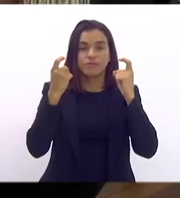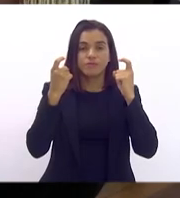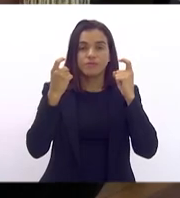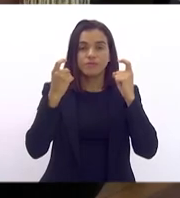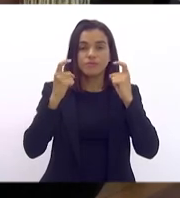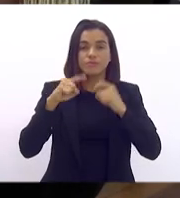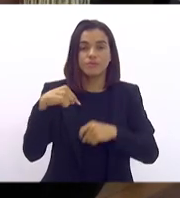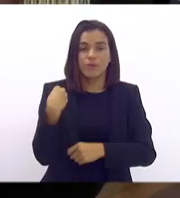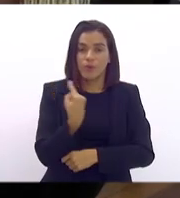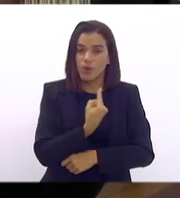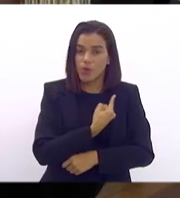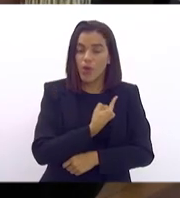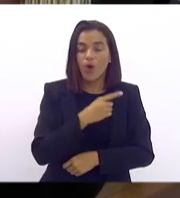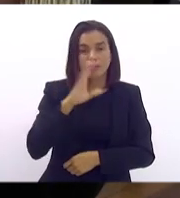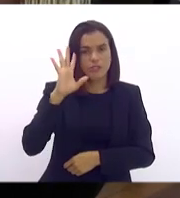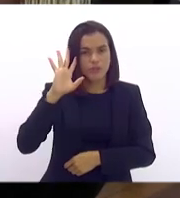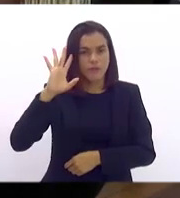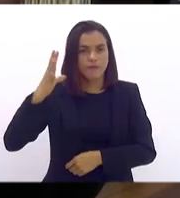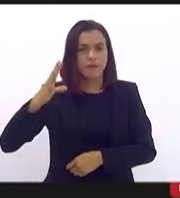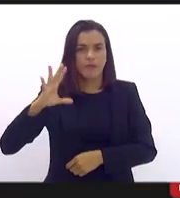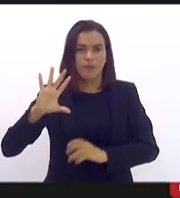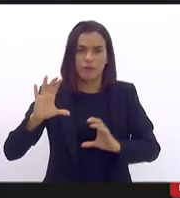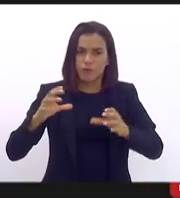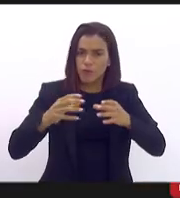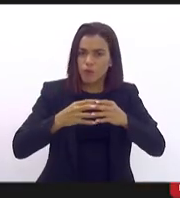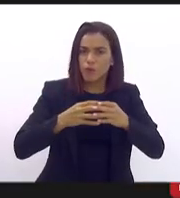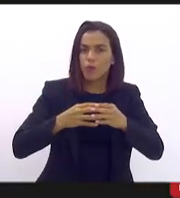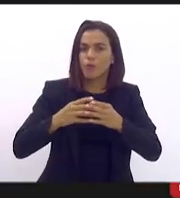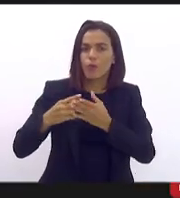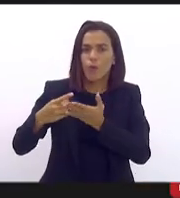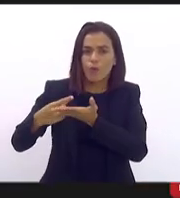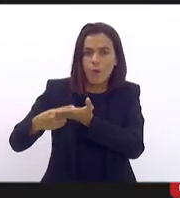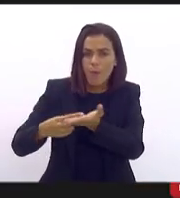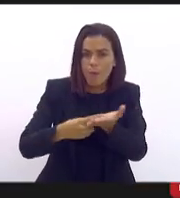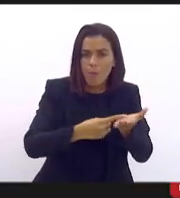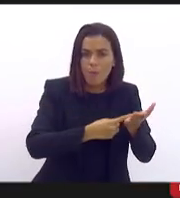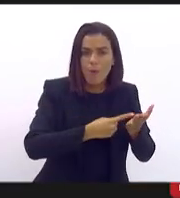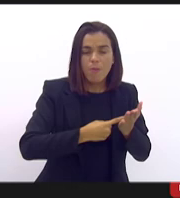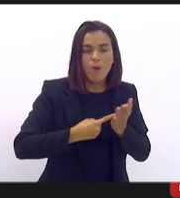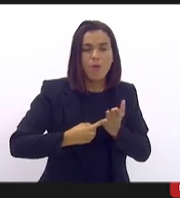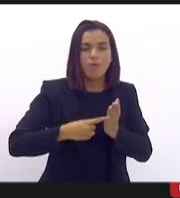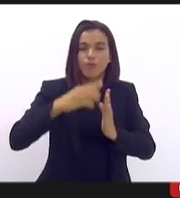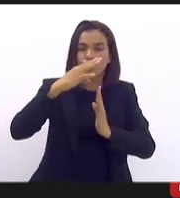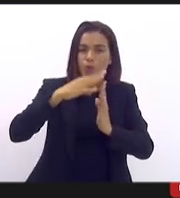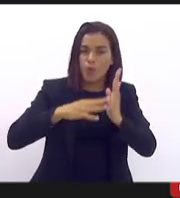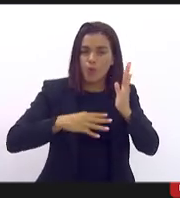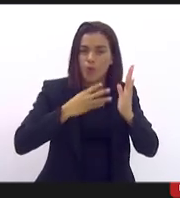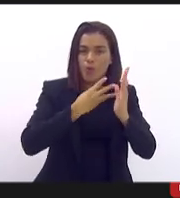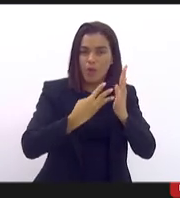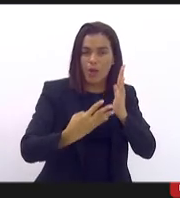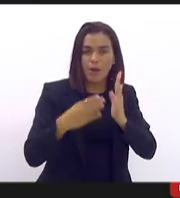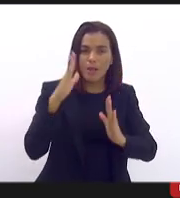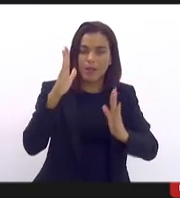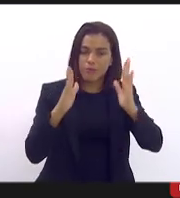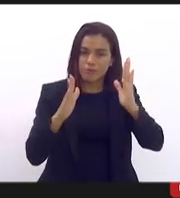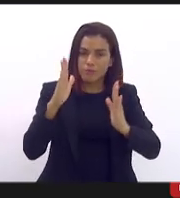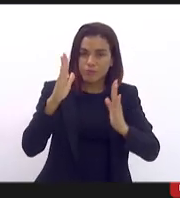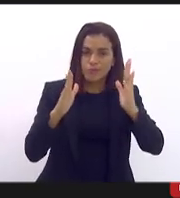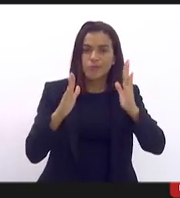Nós deliberamos, né, de maneira coletiva, um calendário que fosse